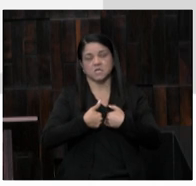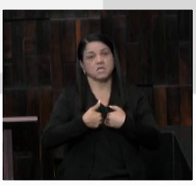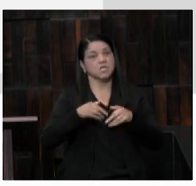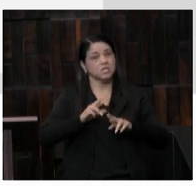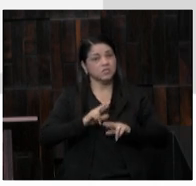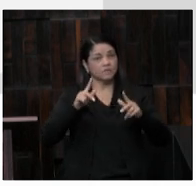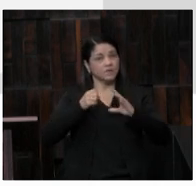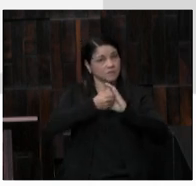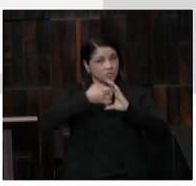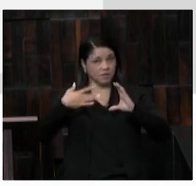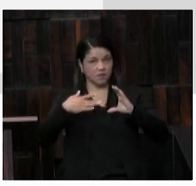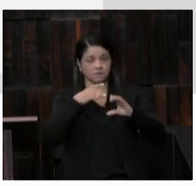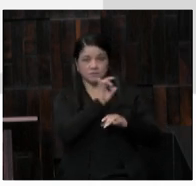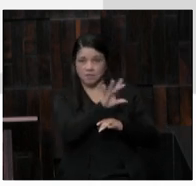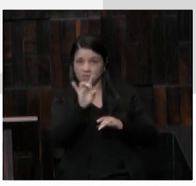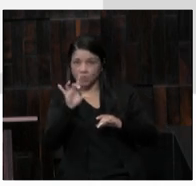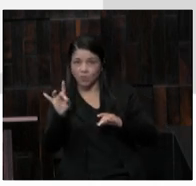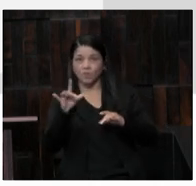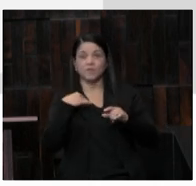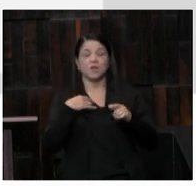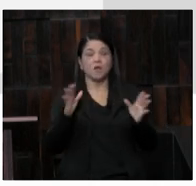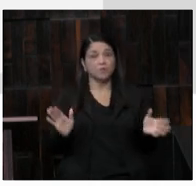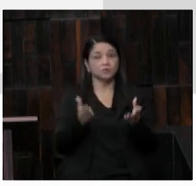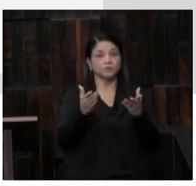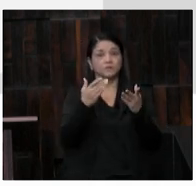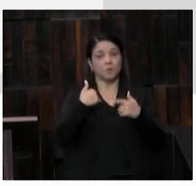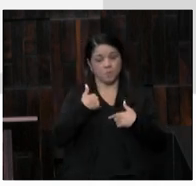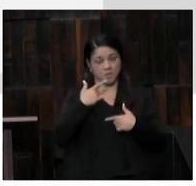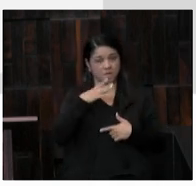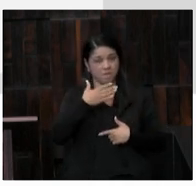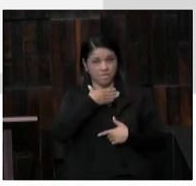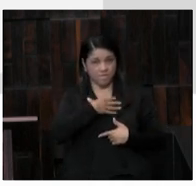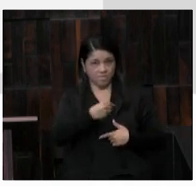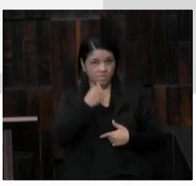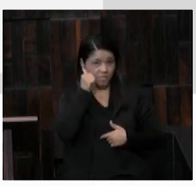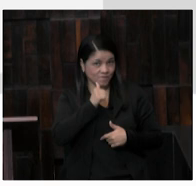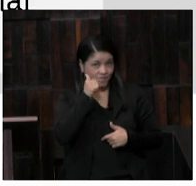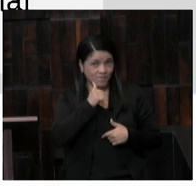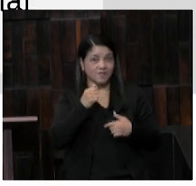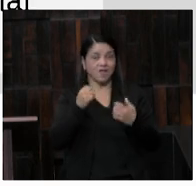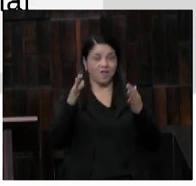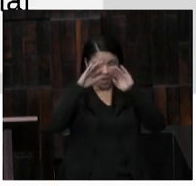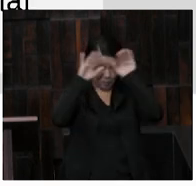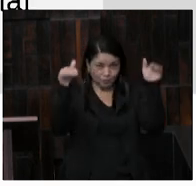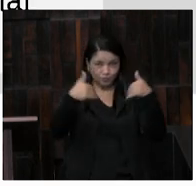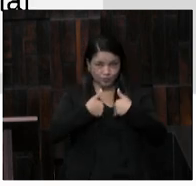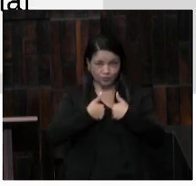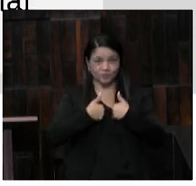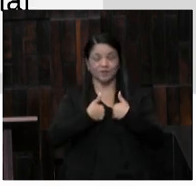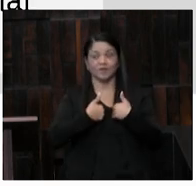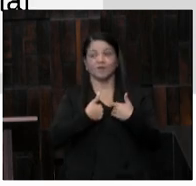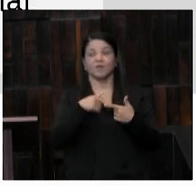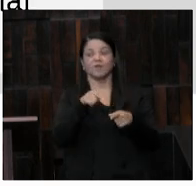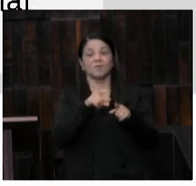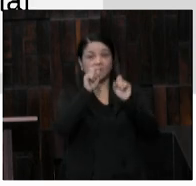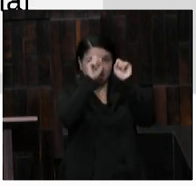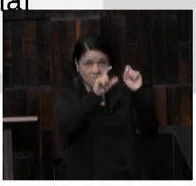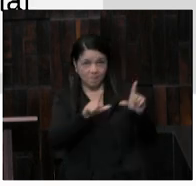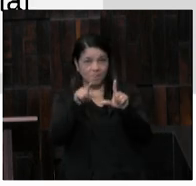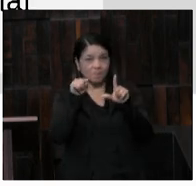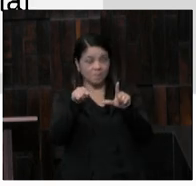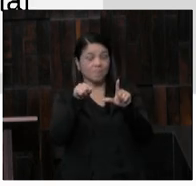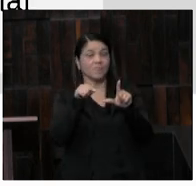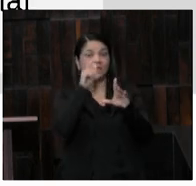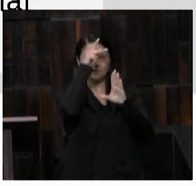possam apresentar. E uma outra grande motivação também é a minha filha, que também é autista. Pode passar, por favor. Ali, como eu coloquei para vocês, dentro